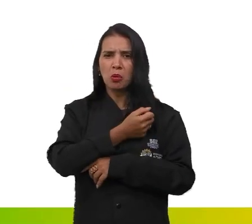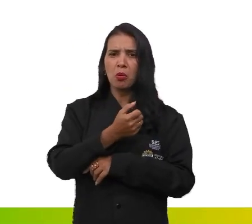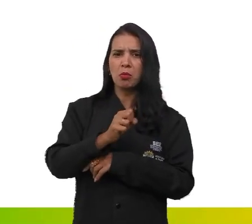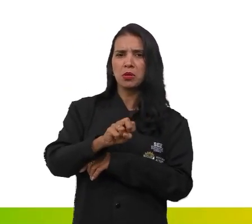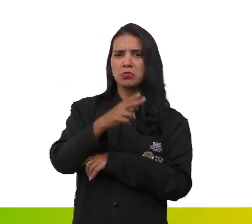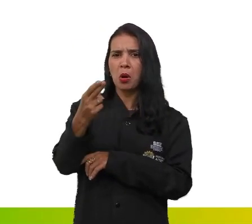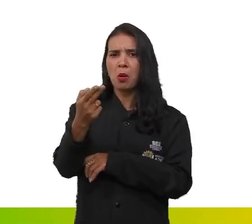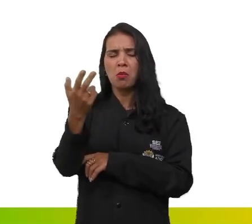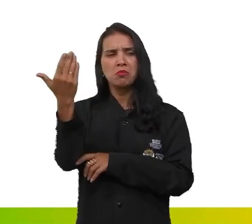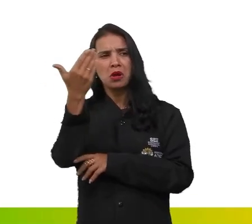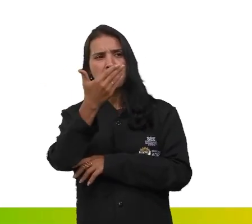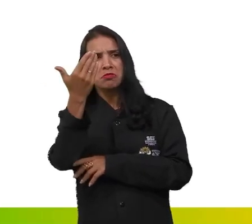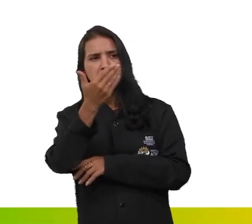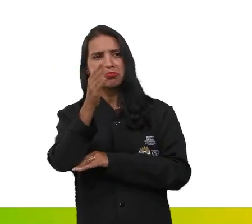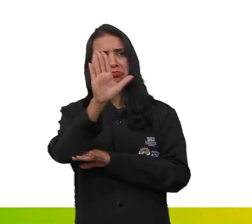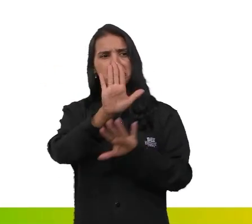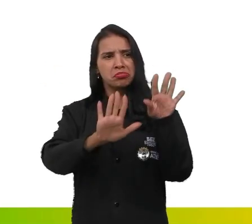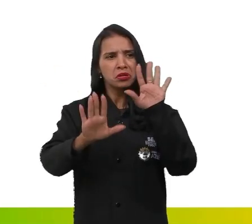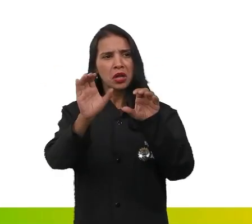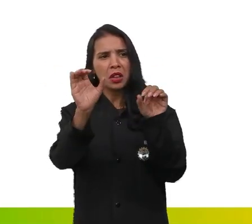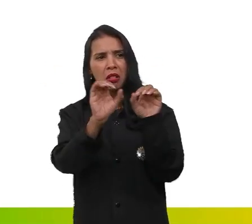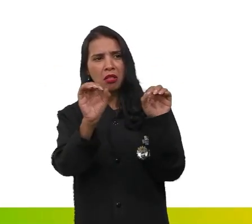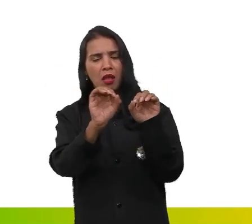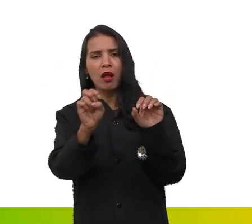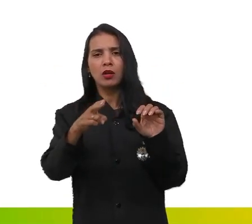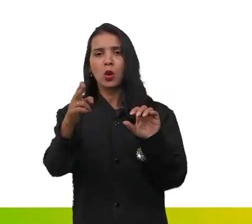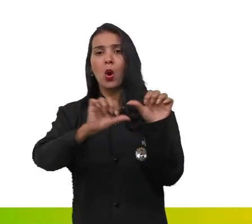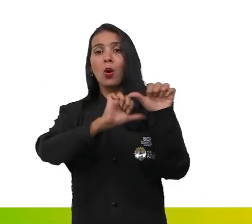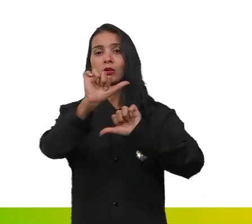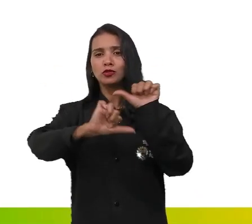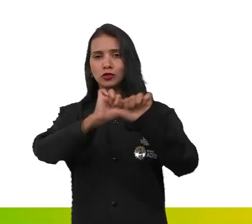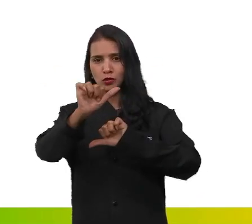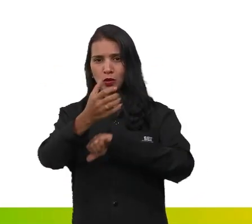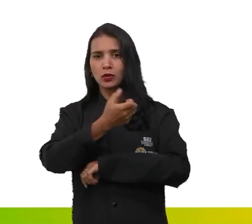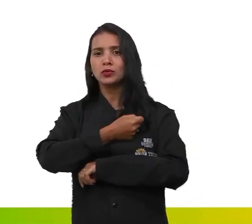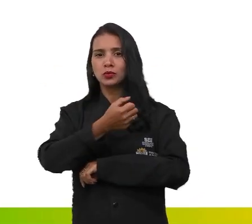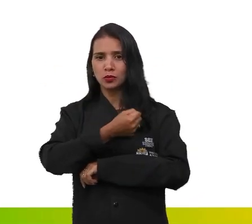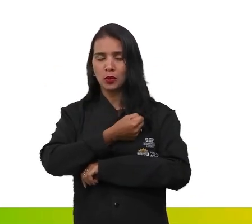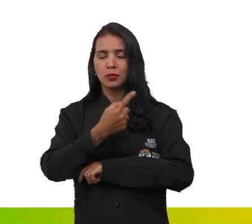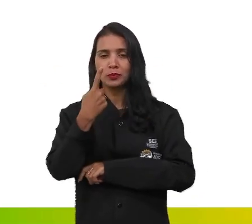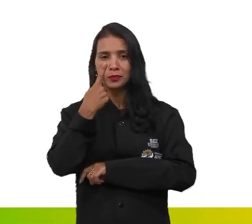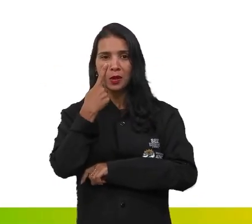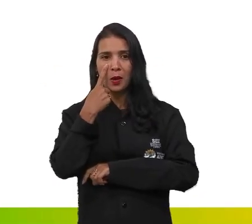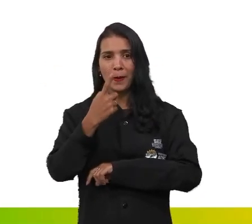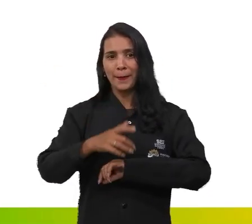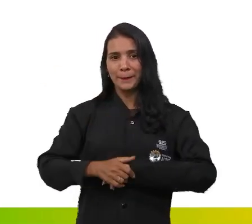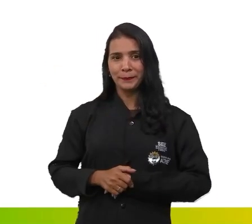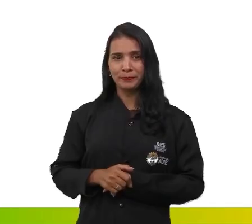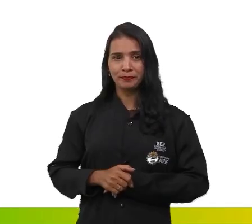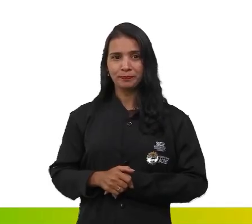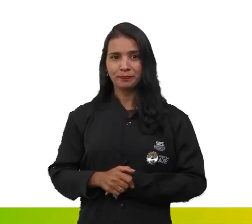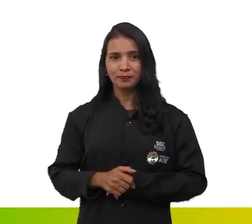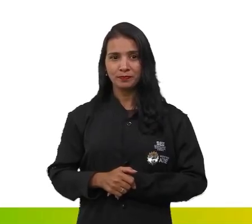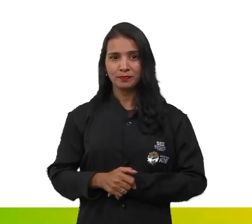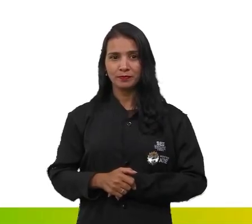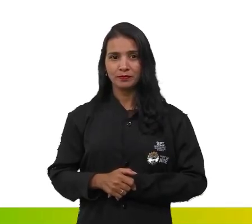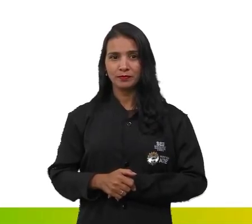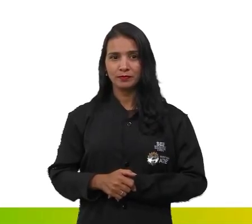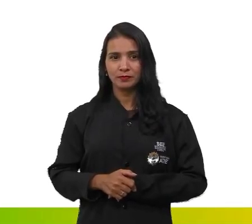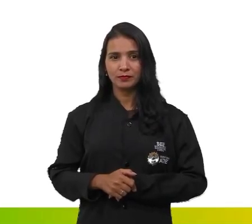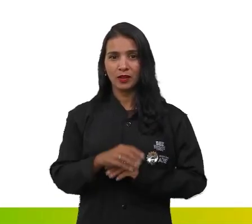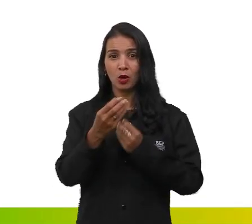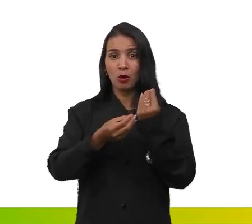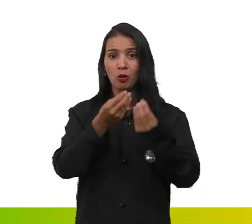então mesmo ela troca de números. Pode chegar nessa parte. Como é que funciona aqui? Olha só, esse quadrinho é muito importante para